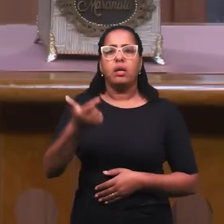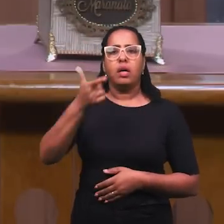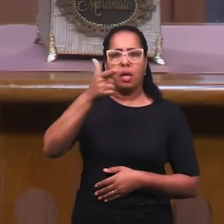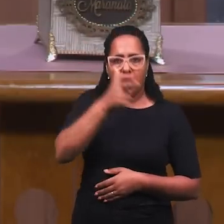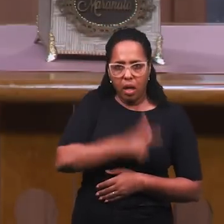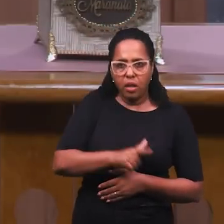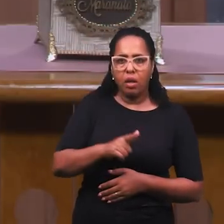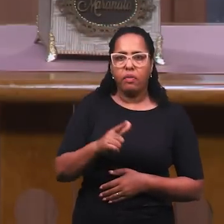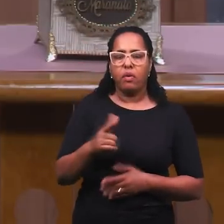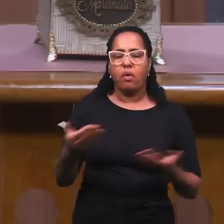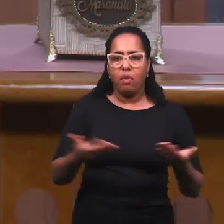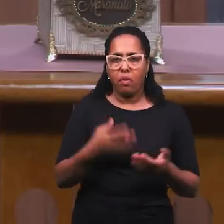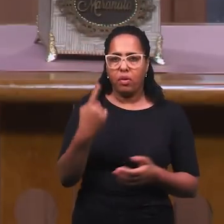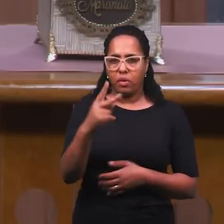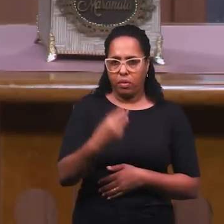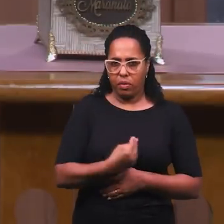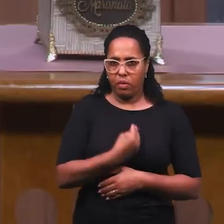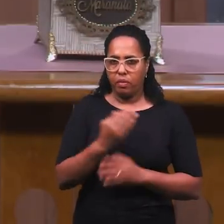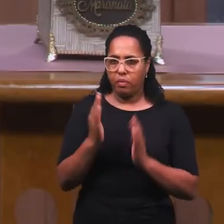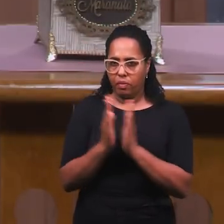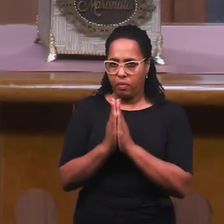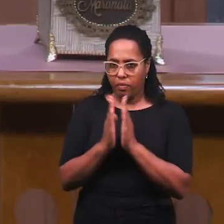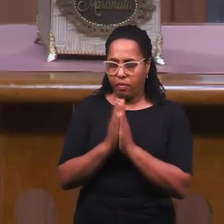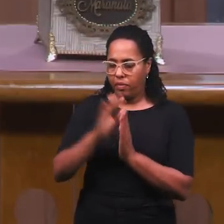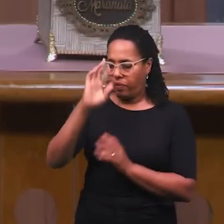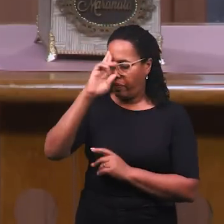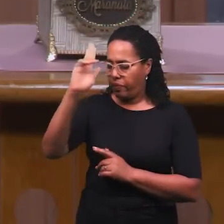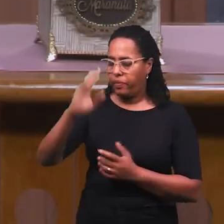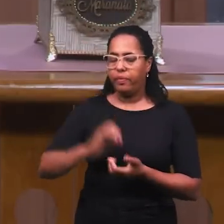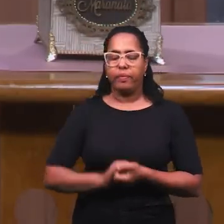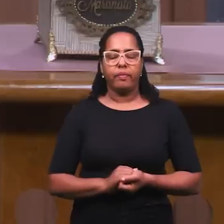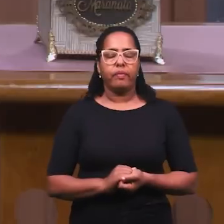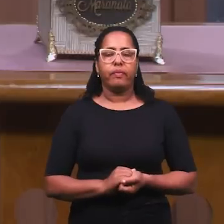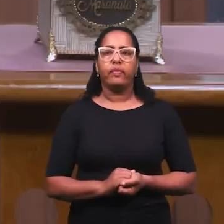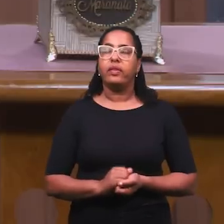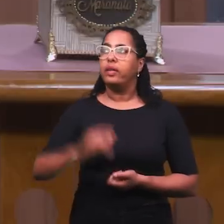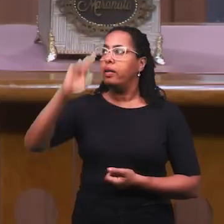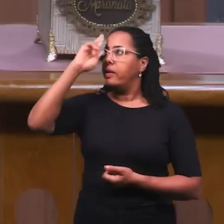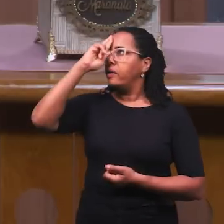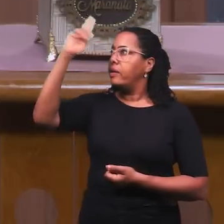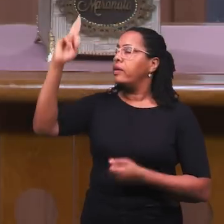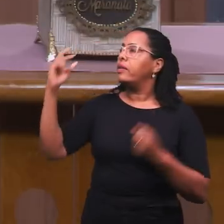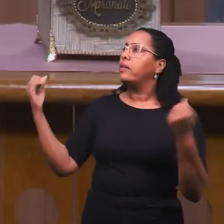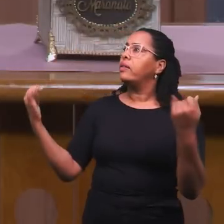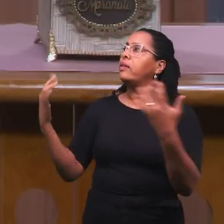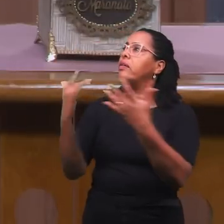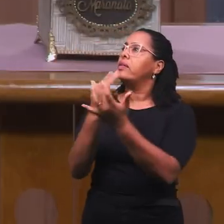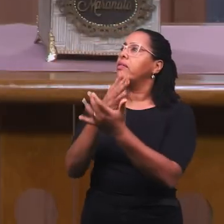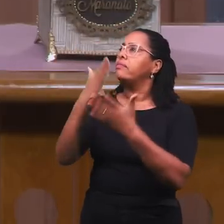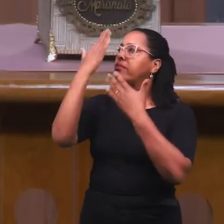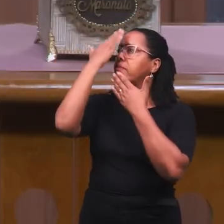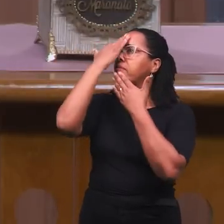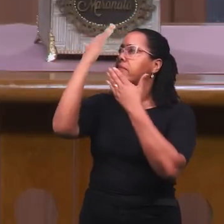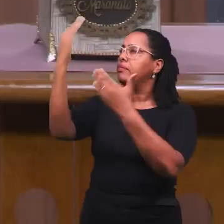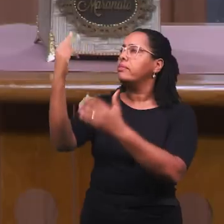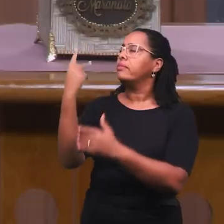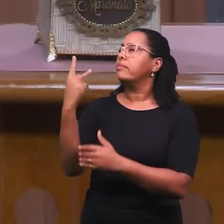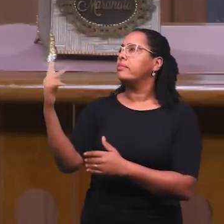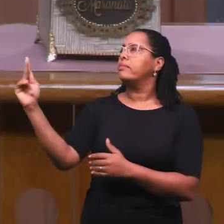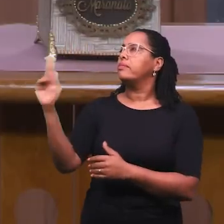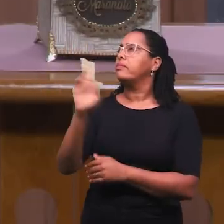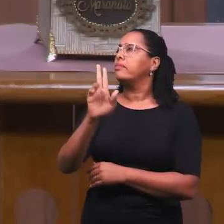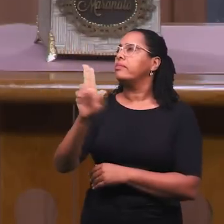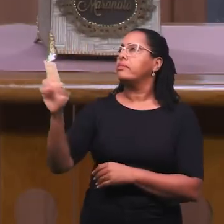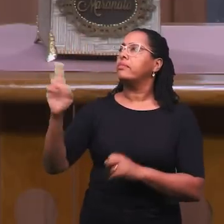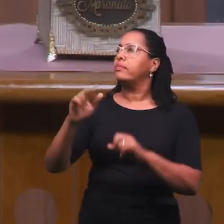ou ser renovada hoje na sua vida. Oremos ao Senhor. Senhor, nós te glorificamos. Bendizemos ao teu